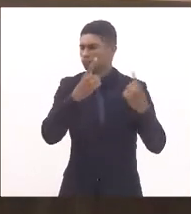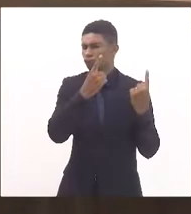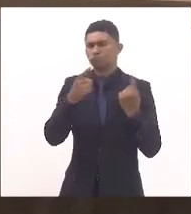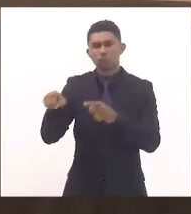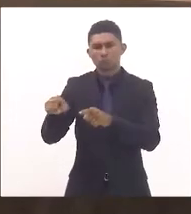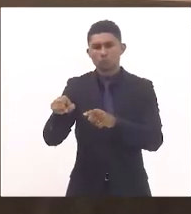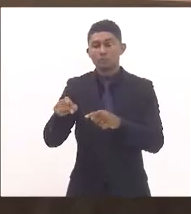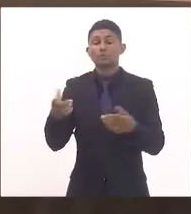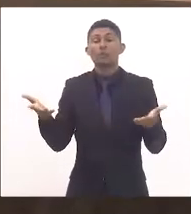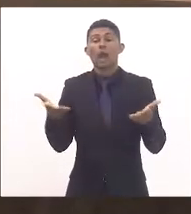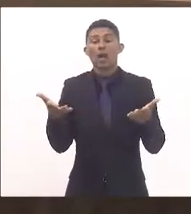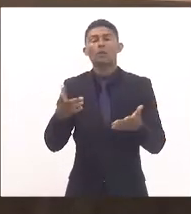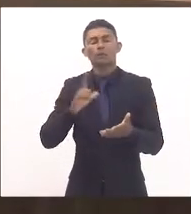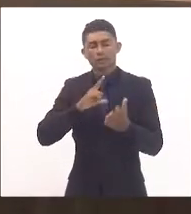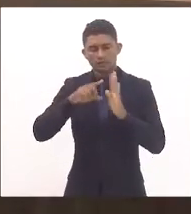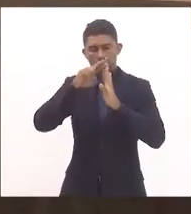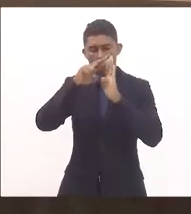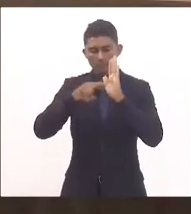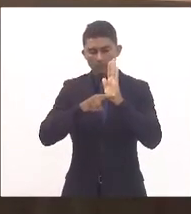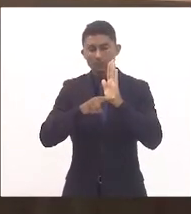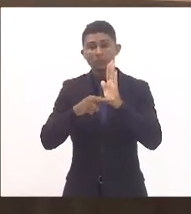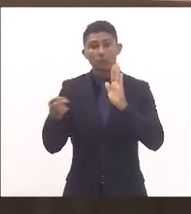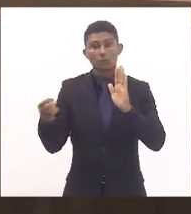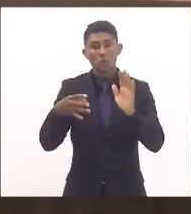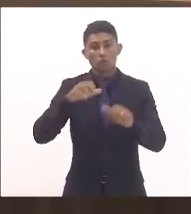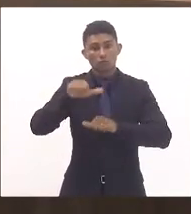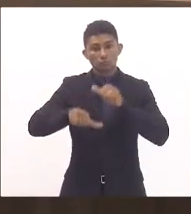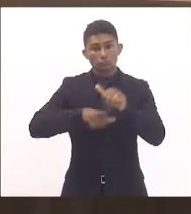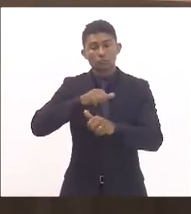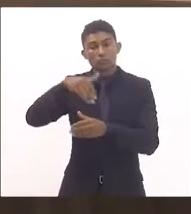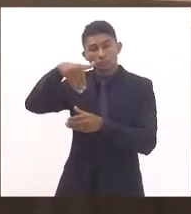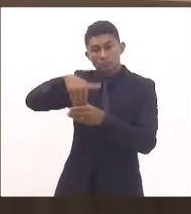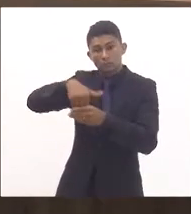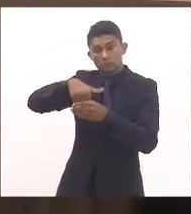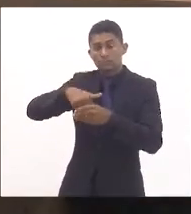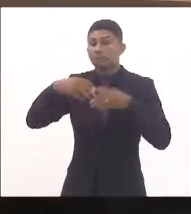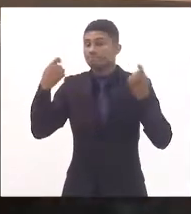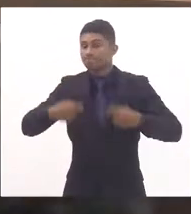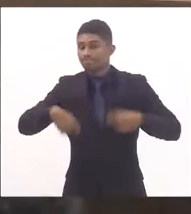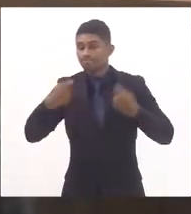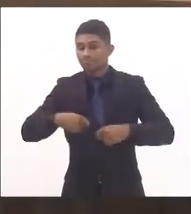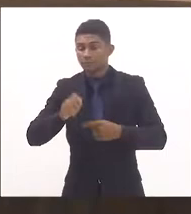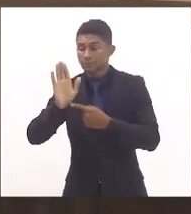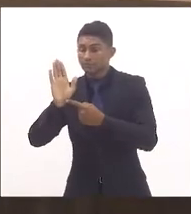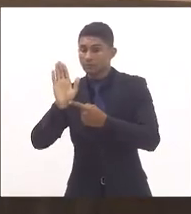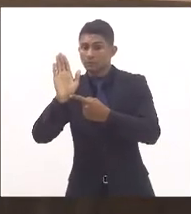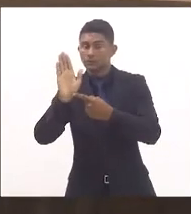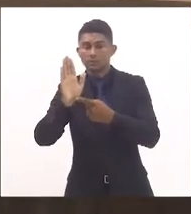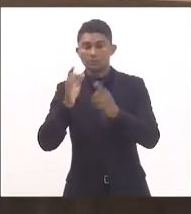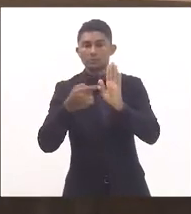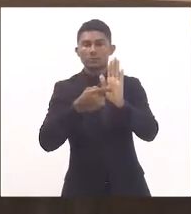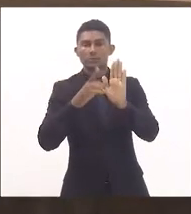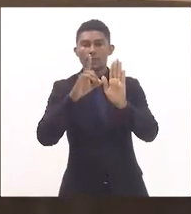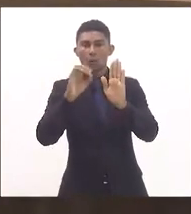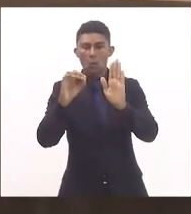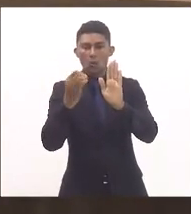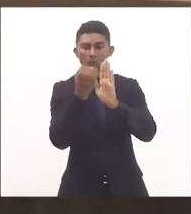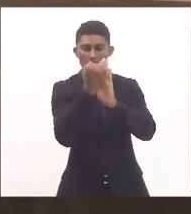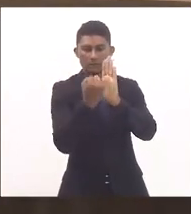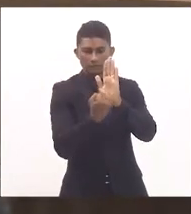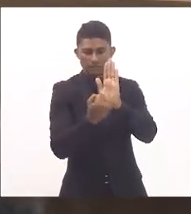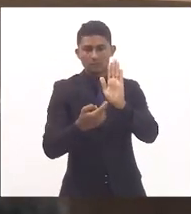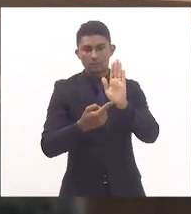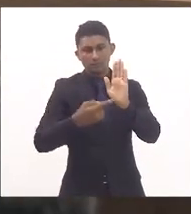de reforma do regimento. É necessário que seja publicado no nosso DO. Se for possível, Vossa Excelência